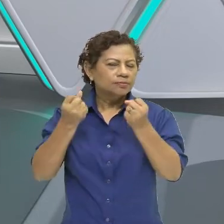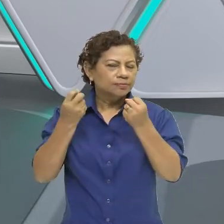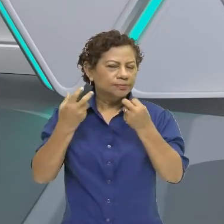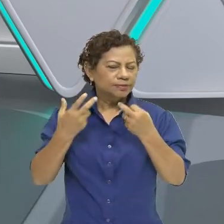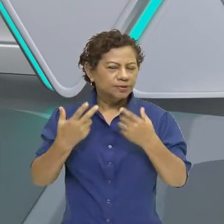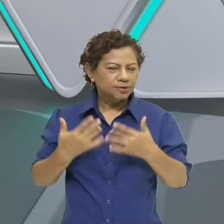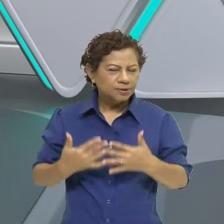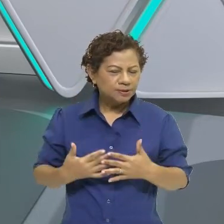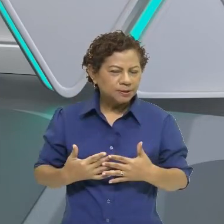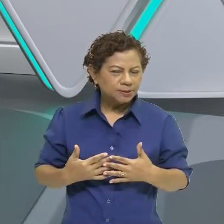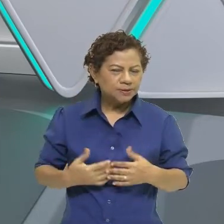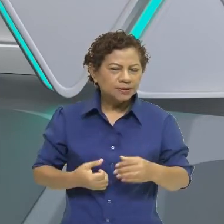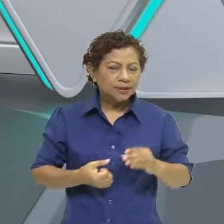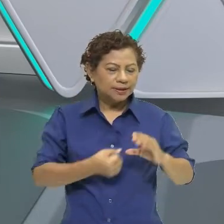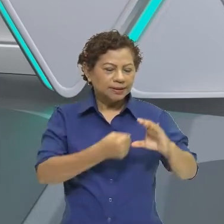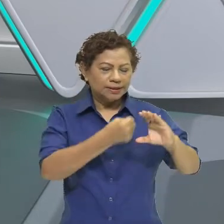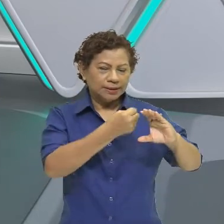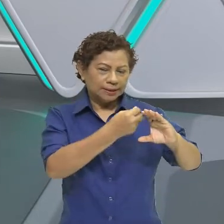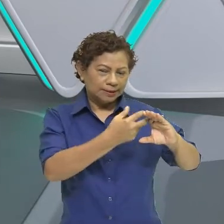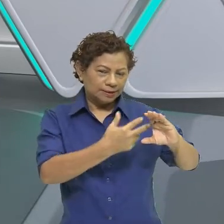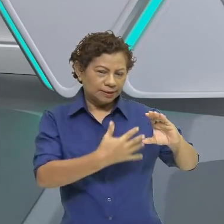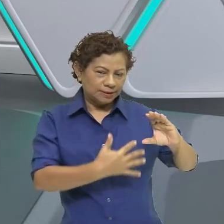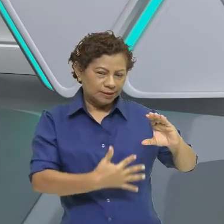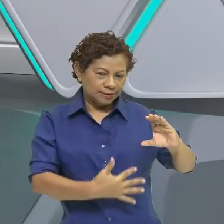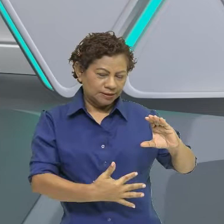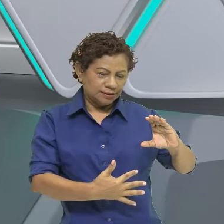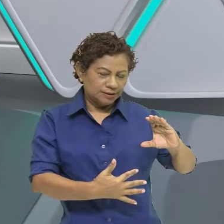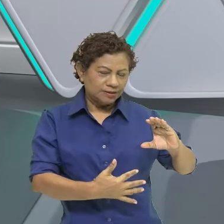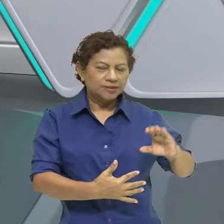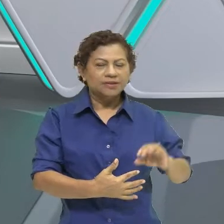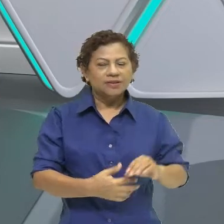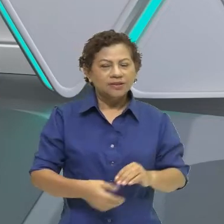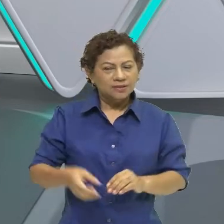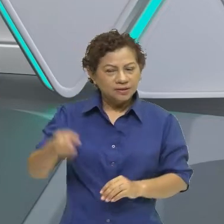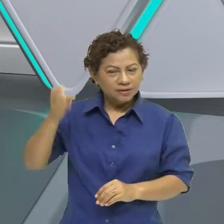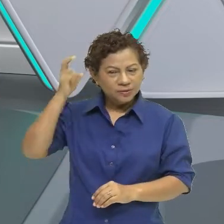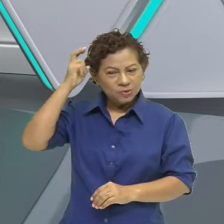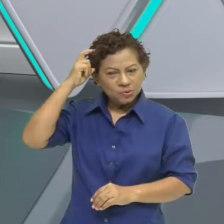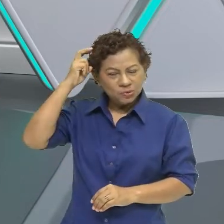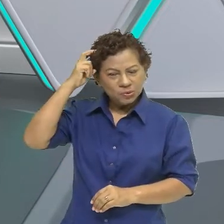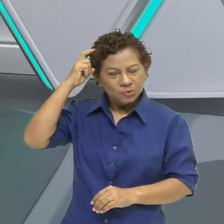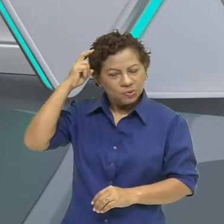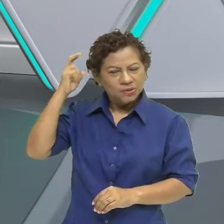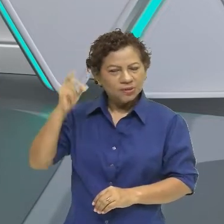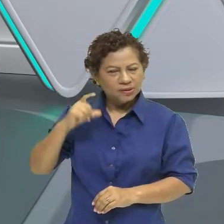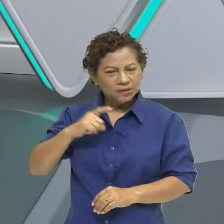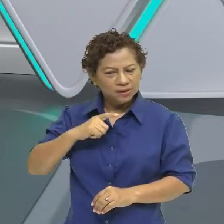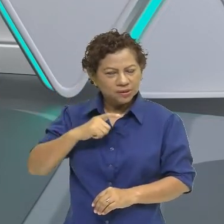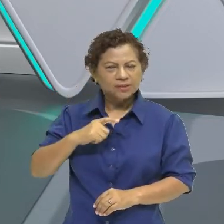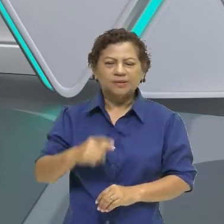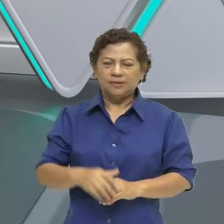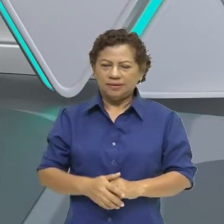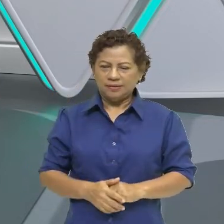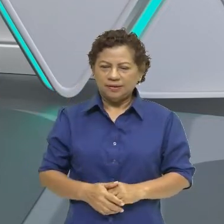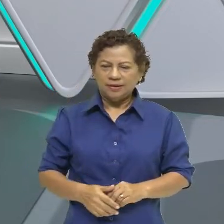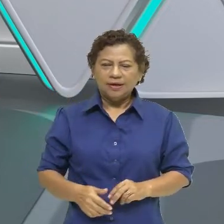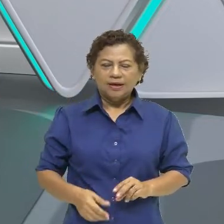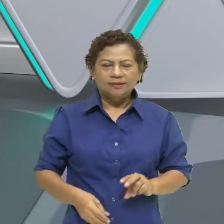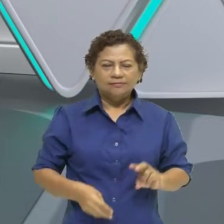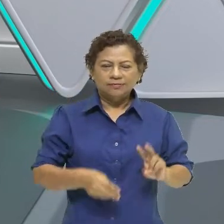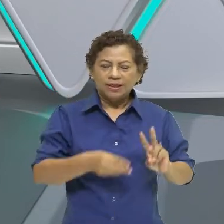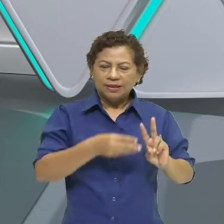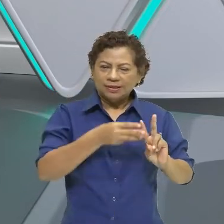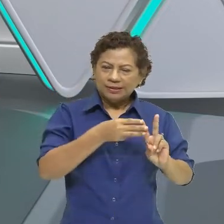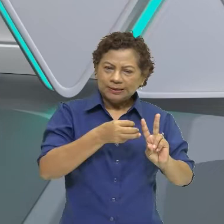de características que a gente traz um pouco para a gente das culturas que nos rodeiam, né? A cultura indígena, que a professora